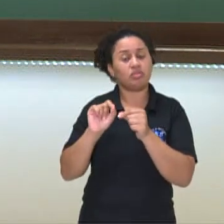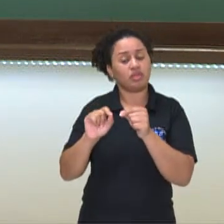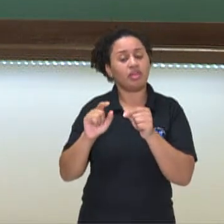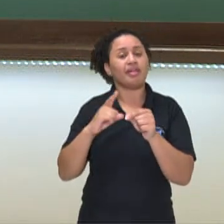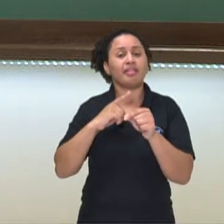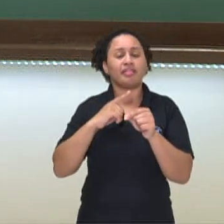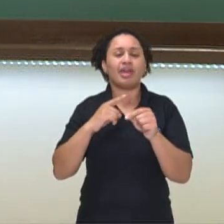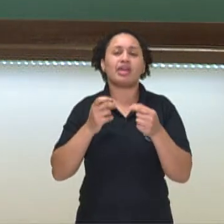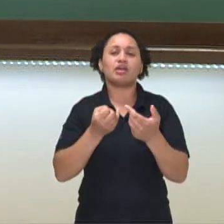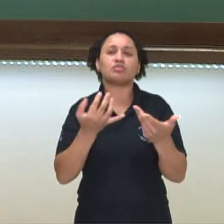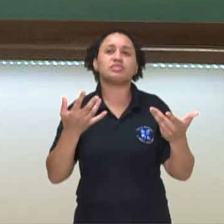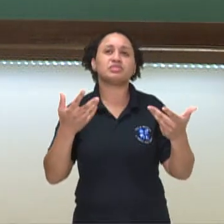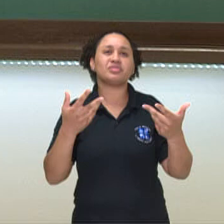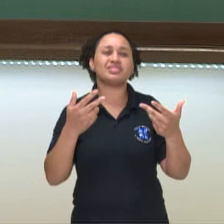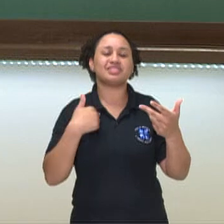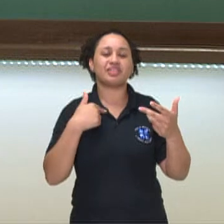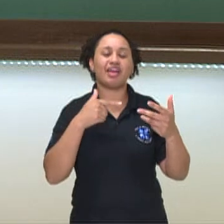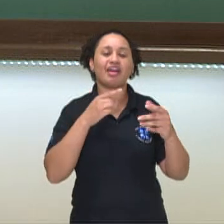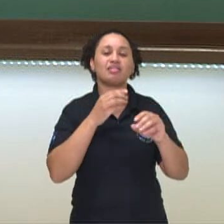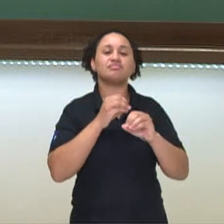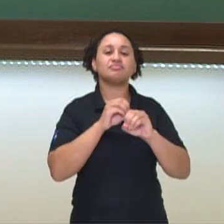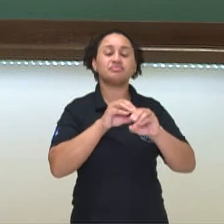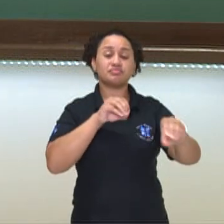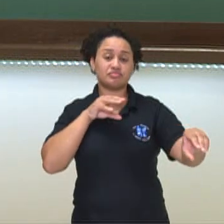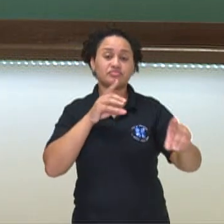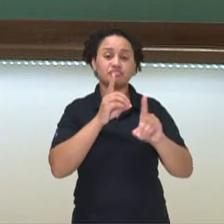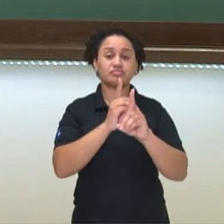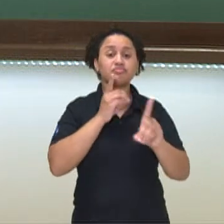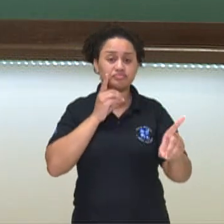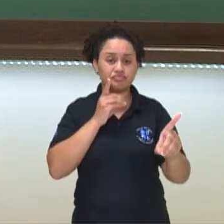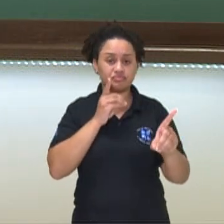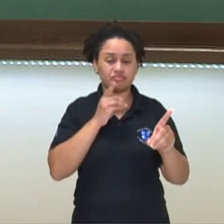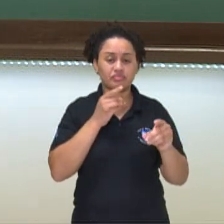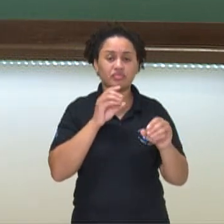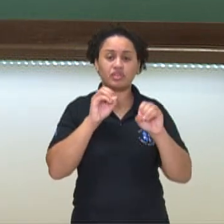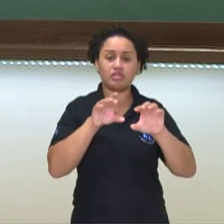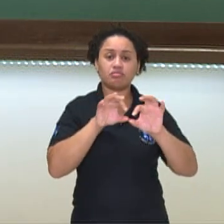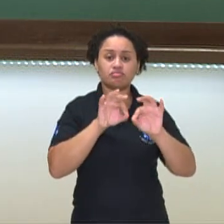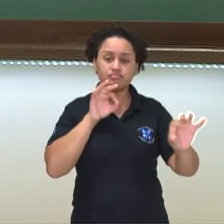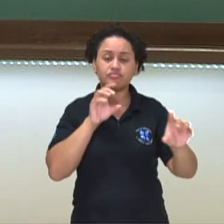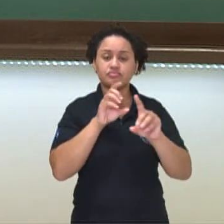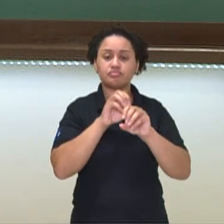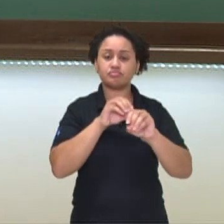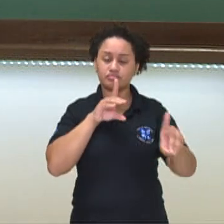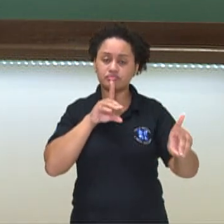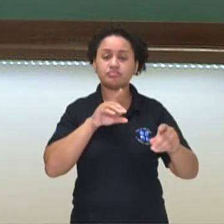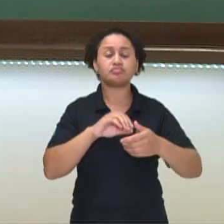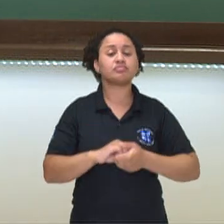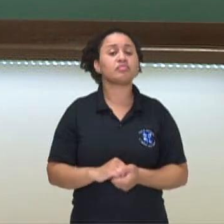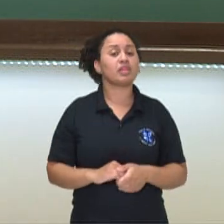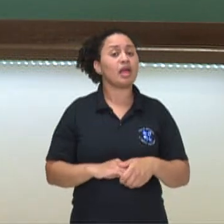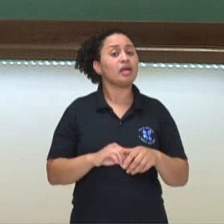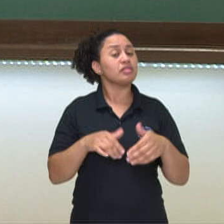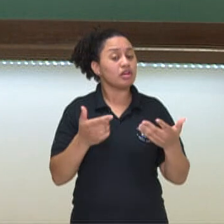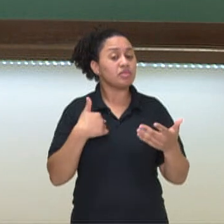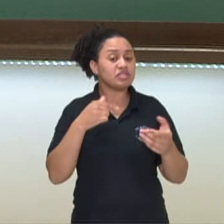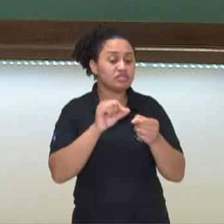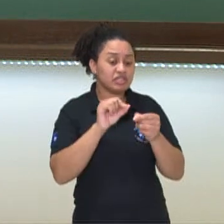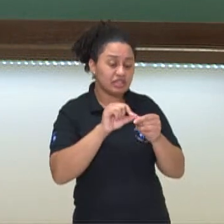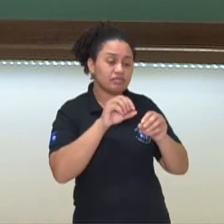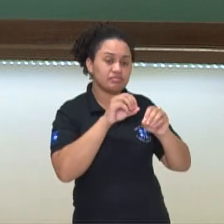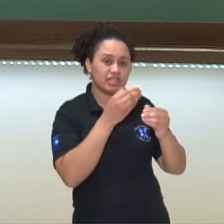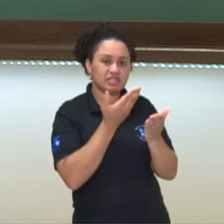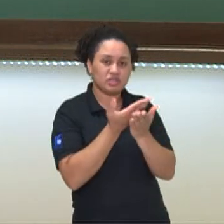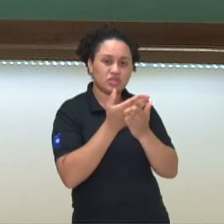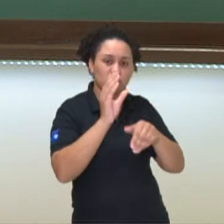com plataformas à distância. Porém, para que você possa ter acesso a essas plataformas, é necessário que você realize